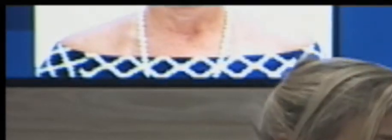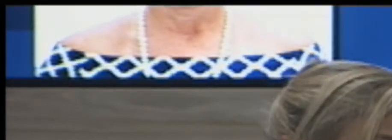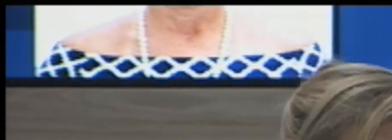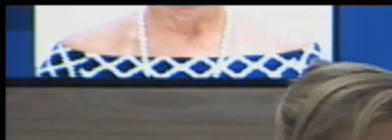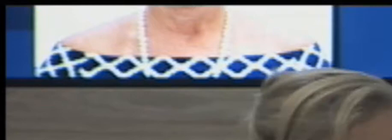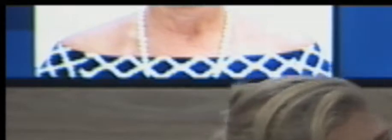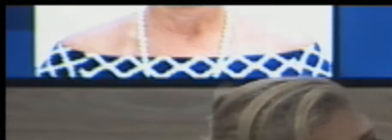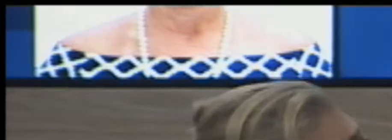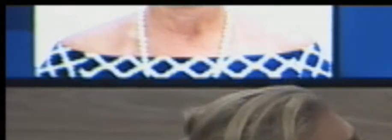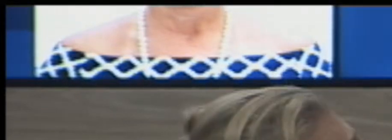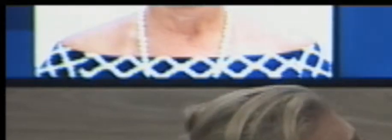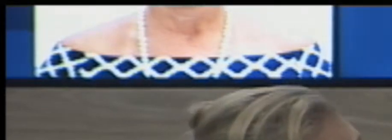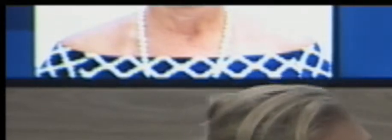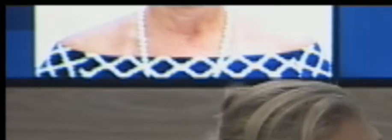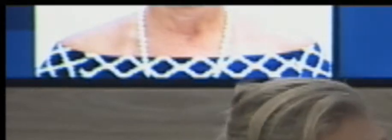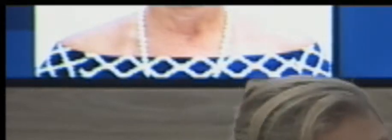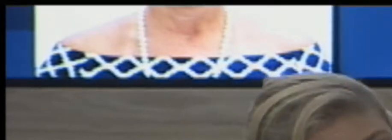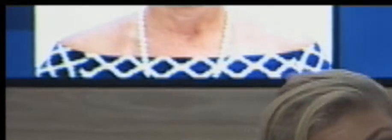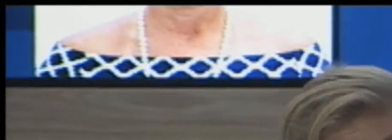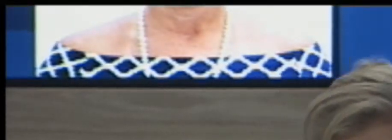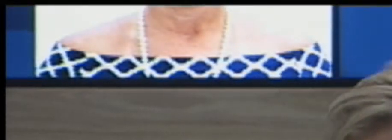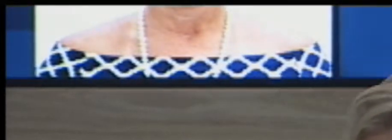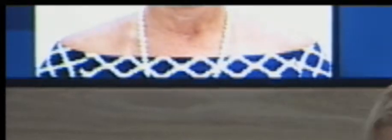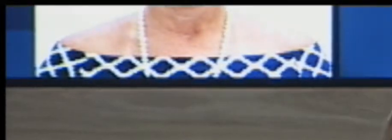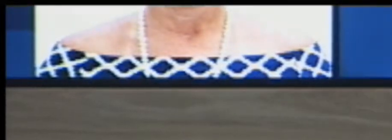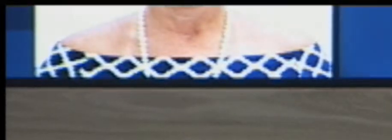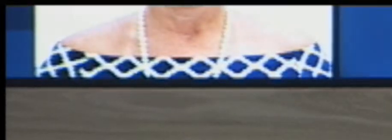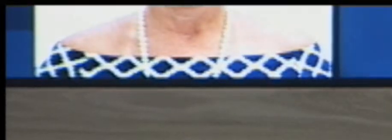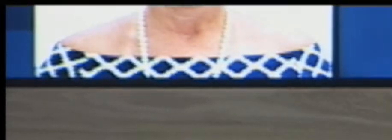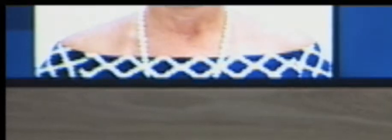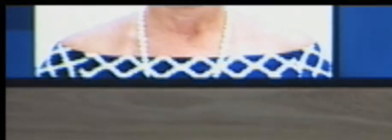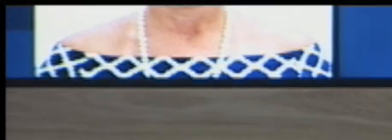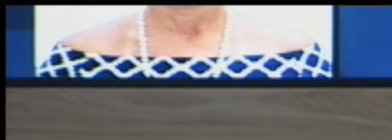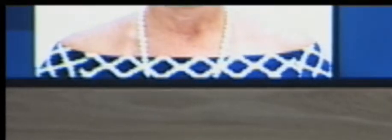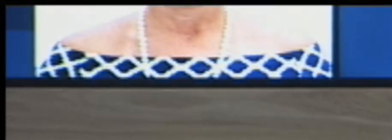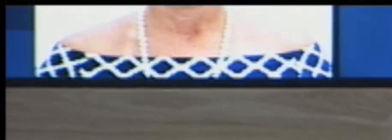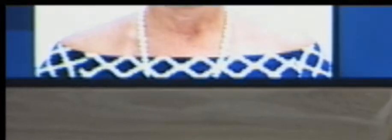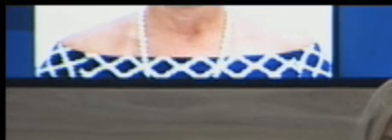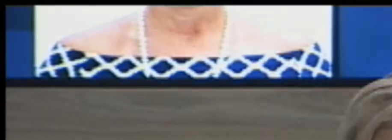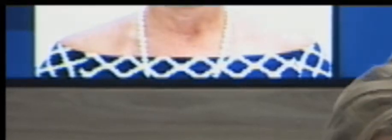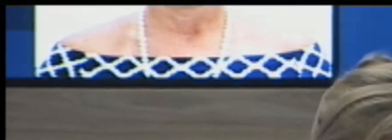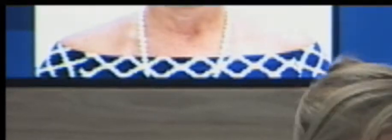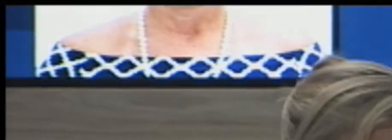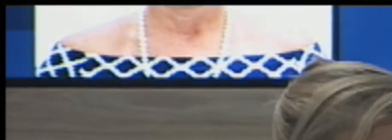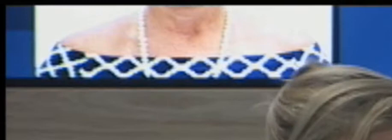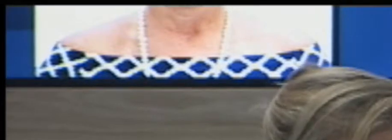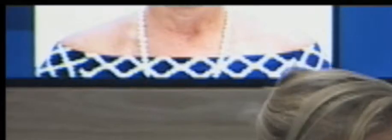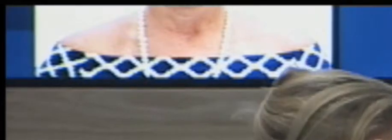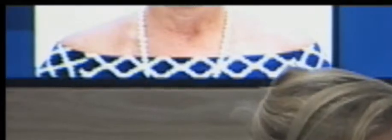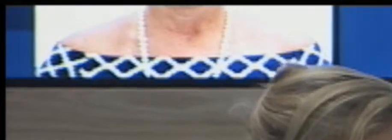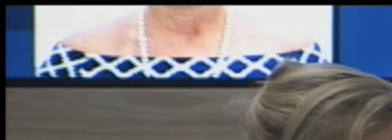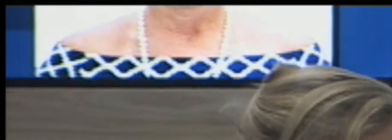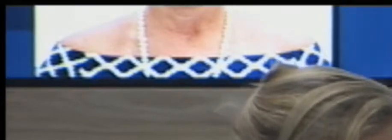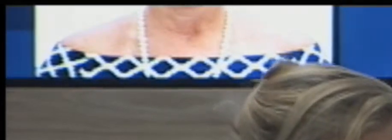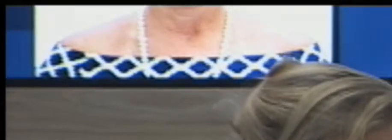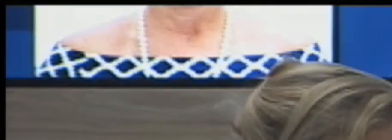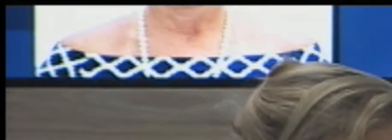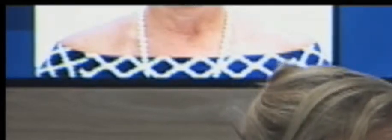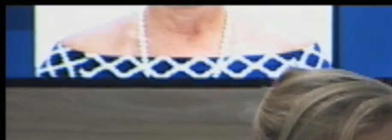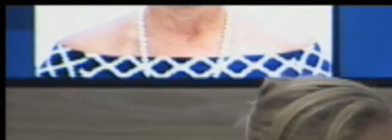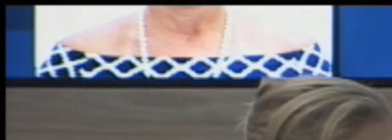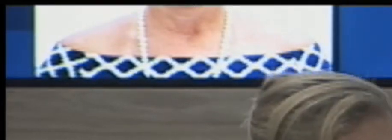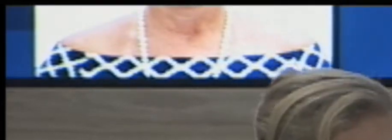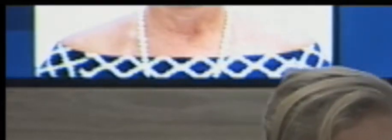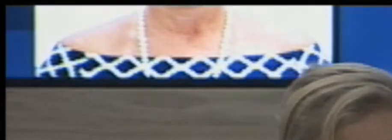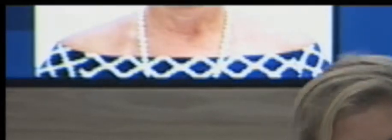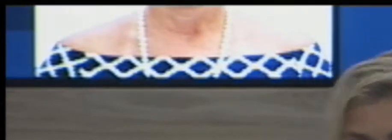Conselho pudesse ao menos fazer as suas reuniões, porque muitas vezes os membros indicados pelo Executivo não compareciam, o